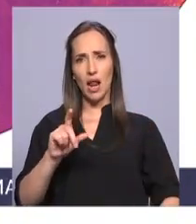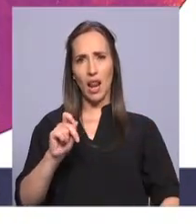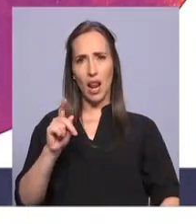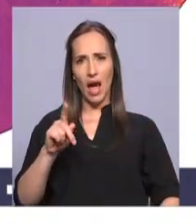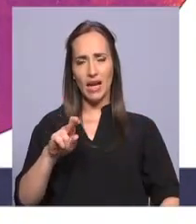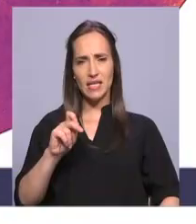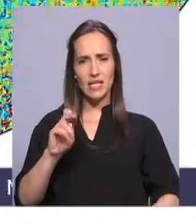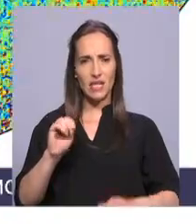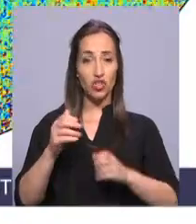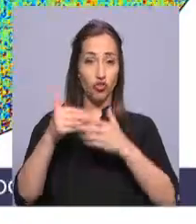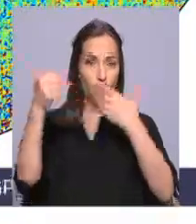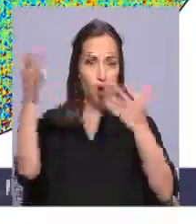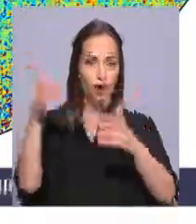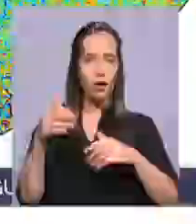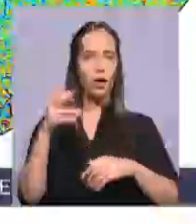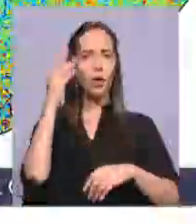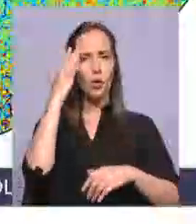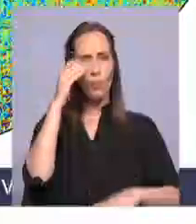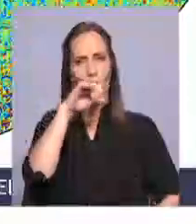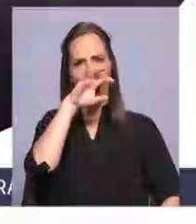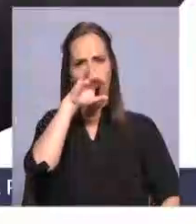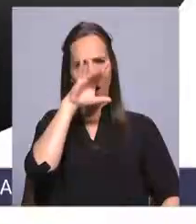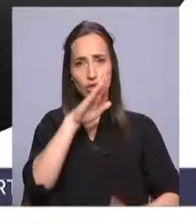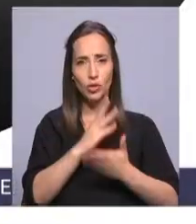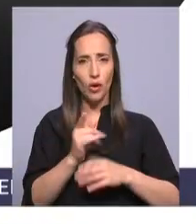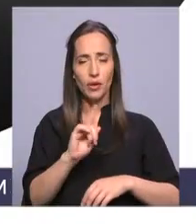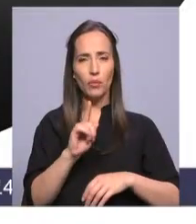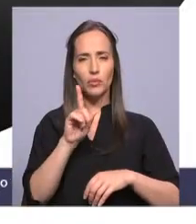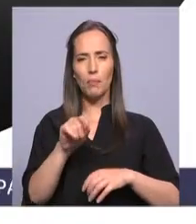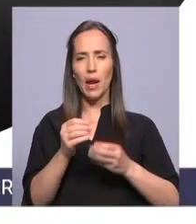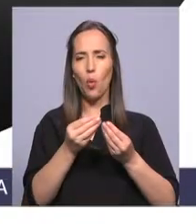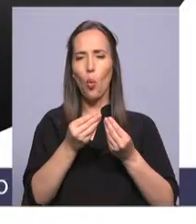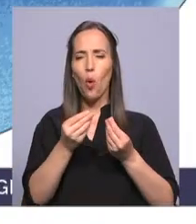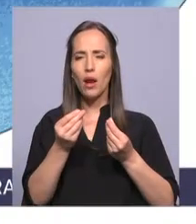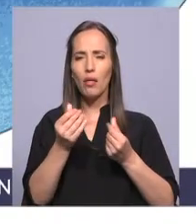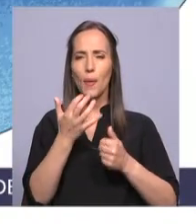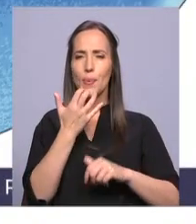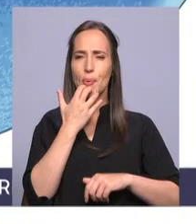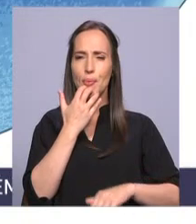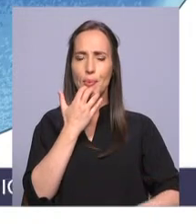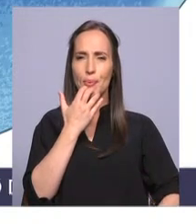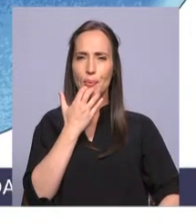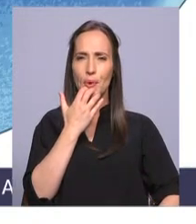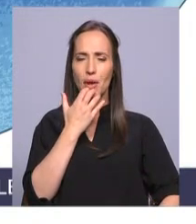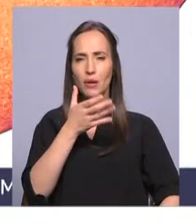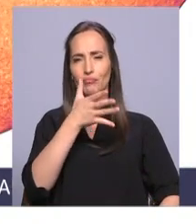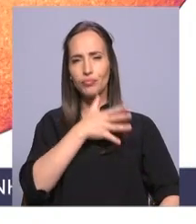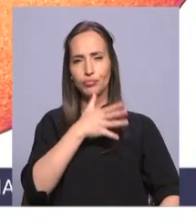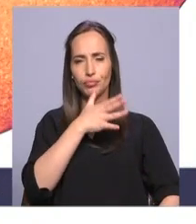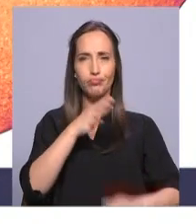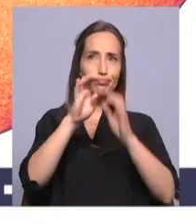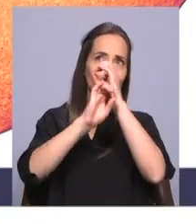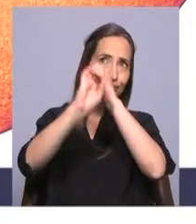os números que impressionam, é também a extraordinária qualidade e precisão daquilo que nos é contado pelo Gaia.